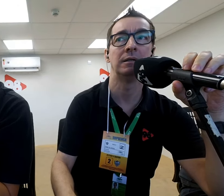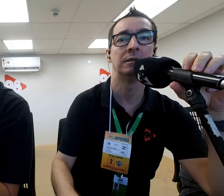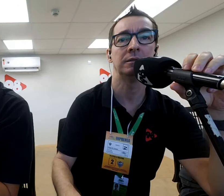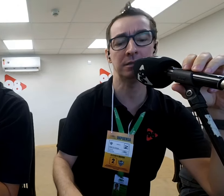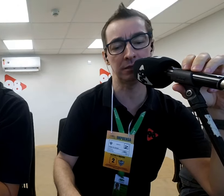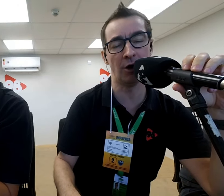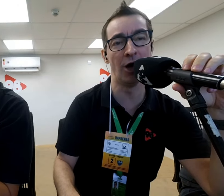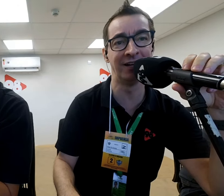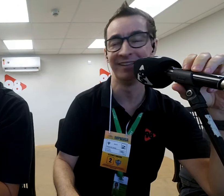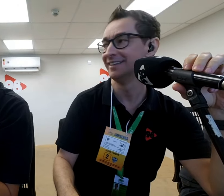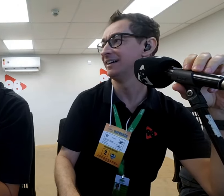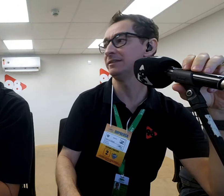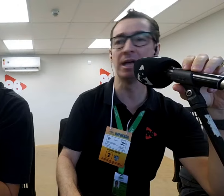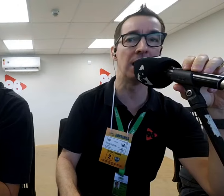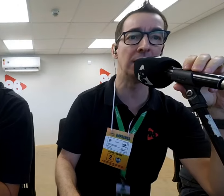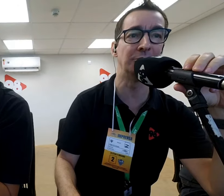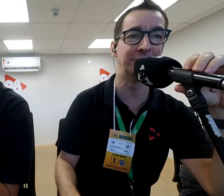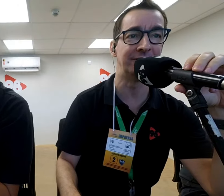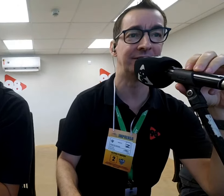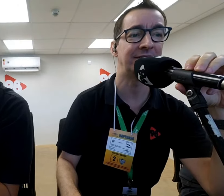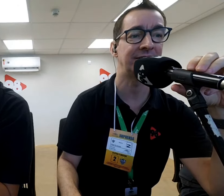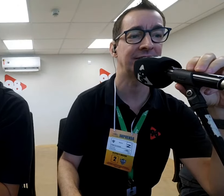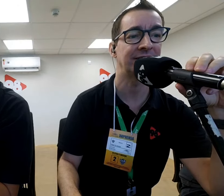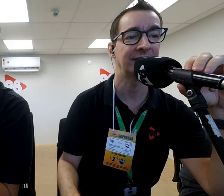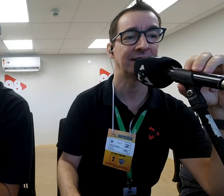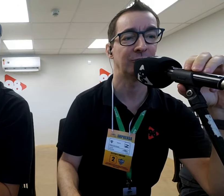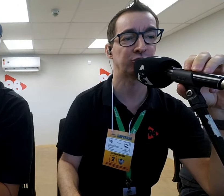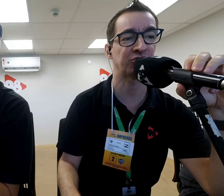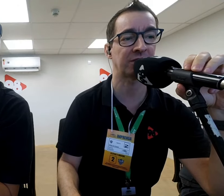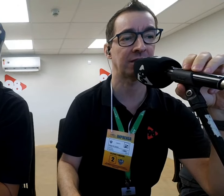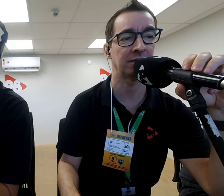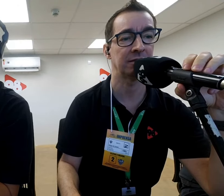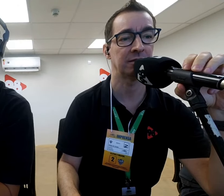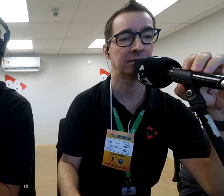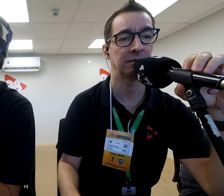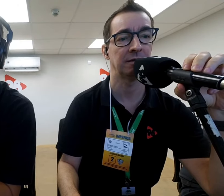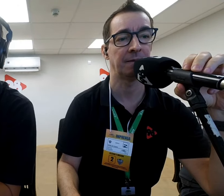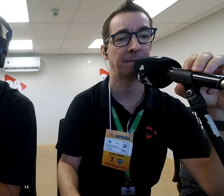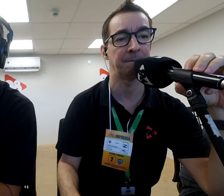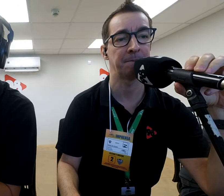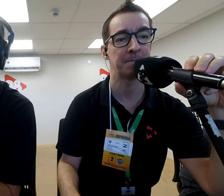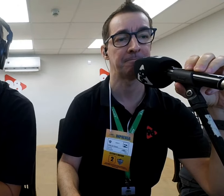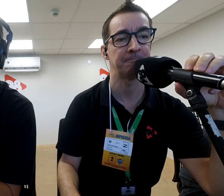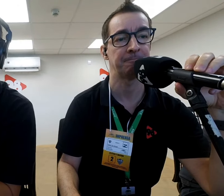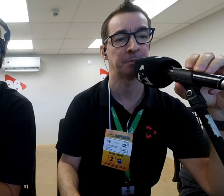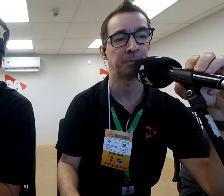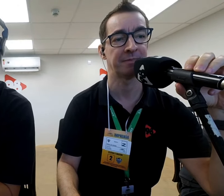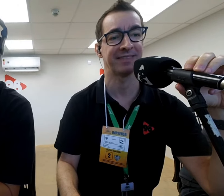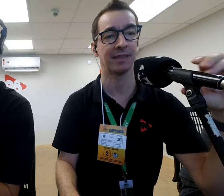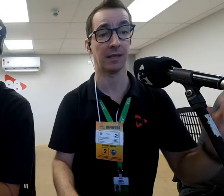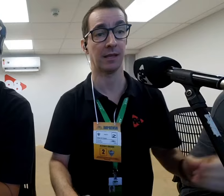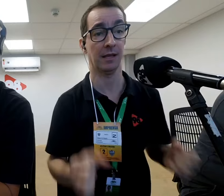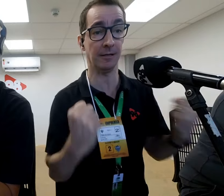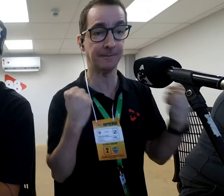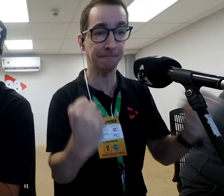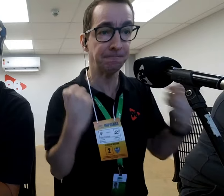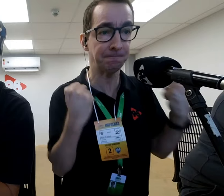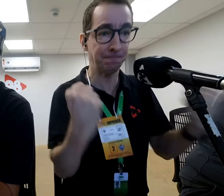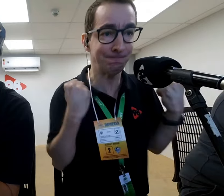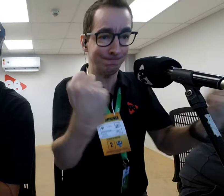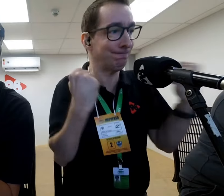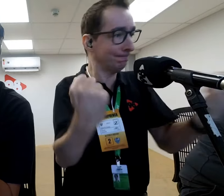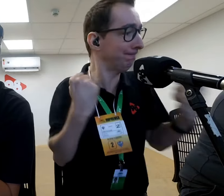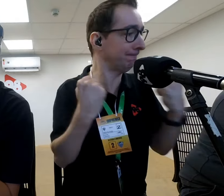sobra né ah não times em campo he o mosaico produzido pelo thgo queremos a